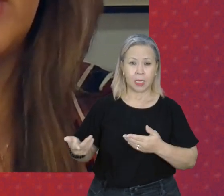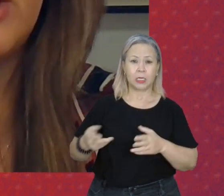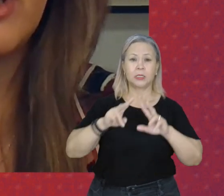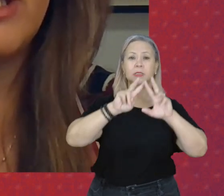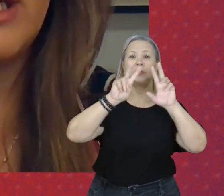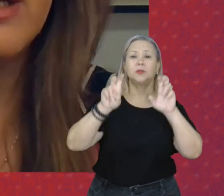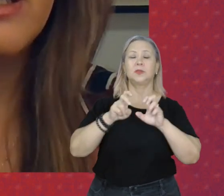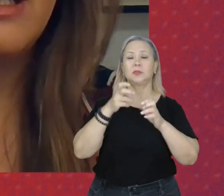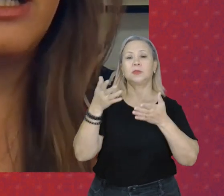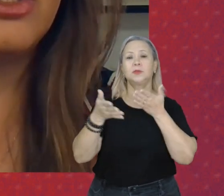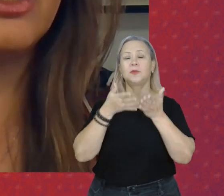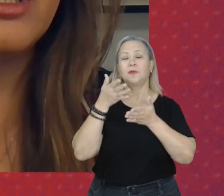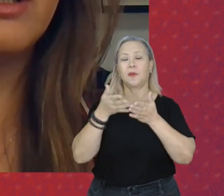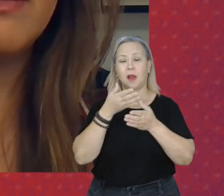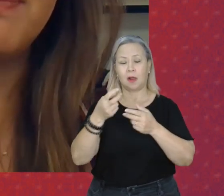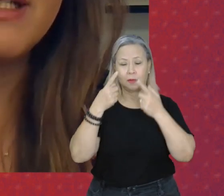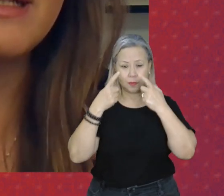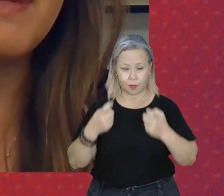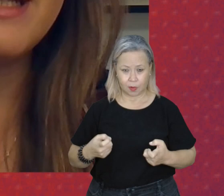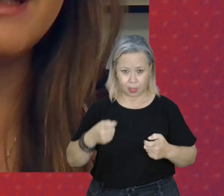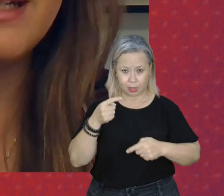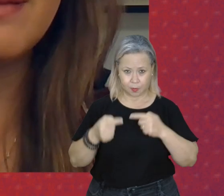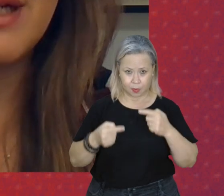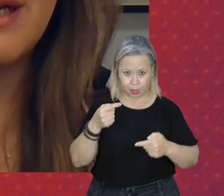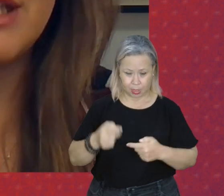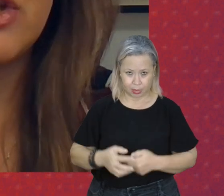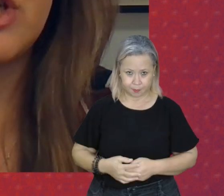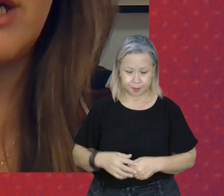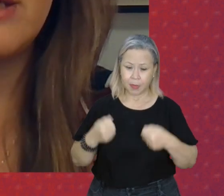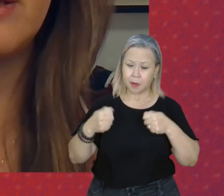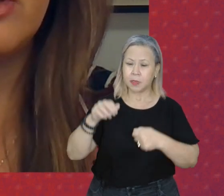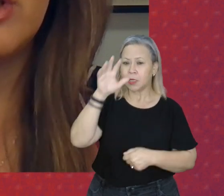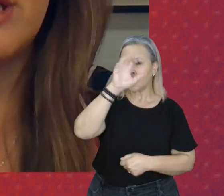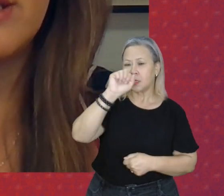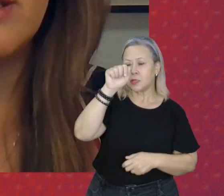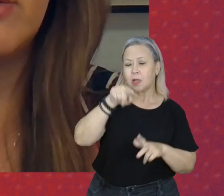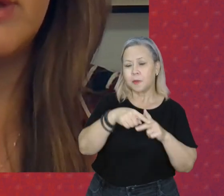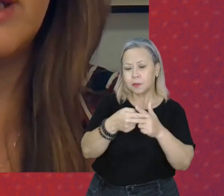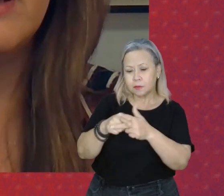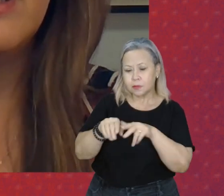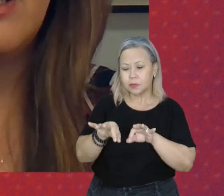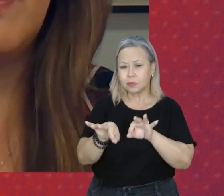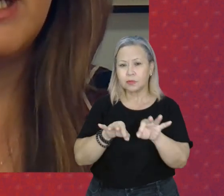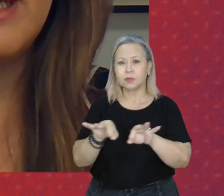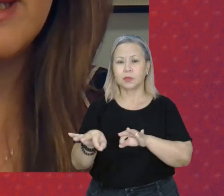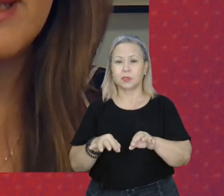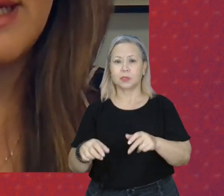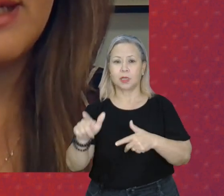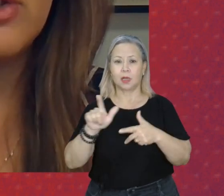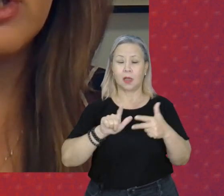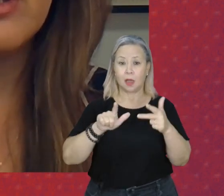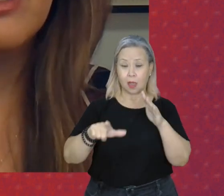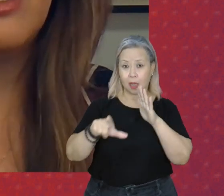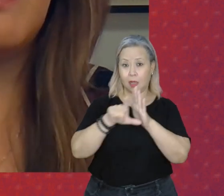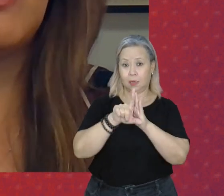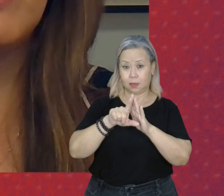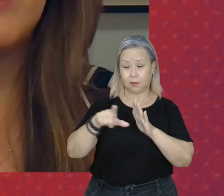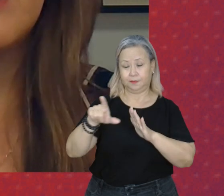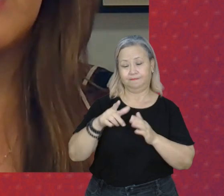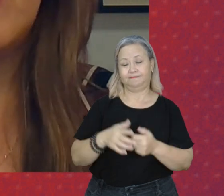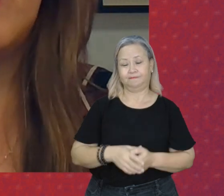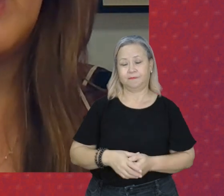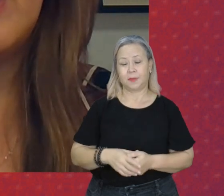violência política, e a gente precisa aprender a manejar essa legislação, né? É uma lei recente, é